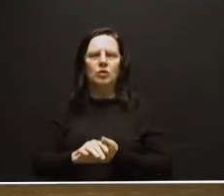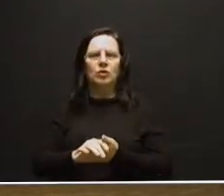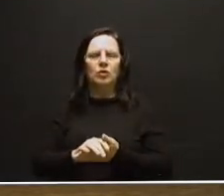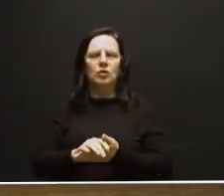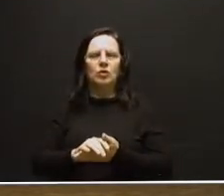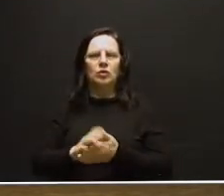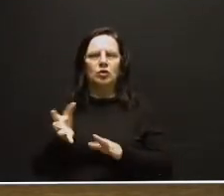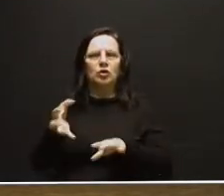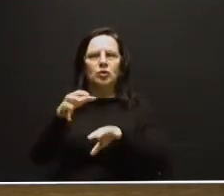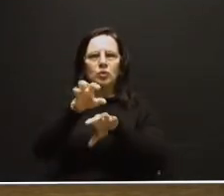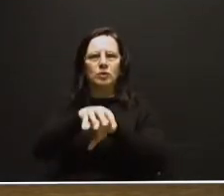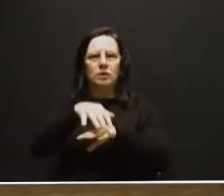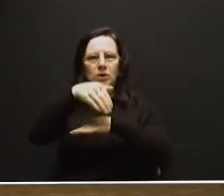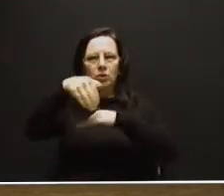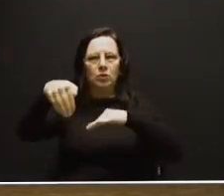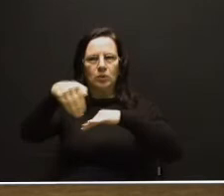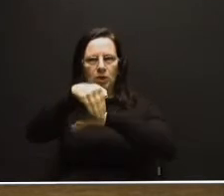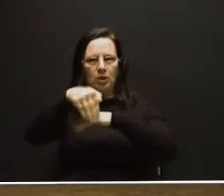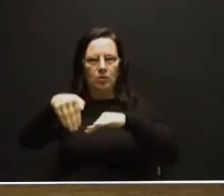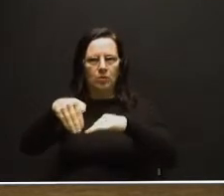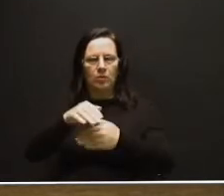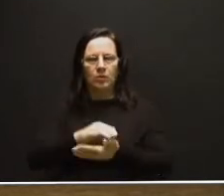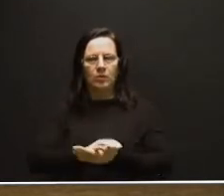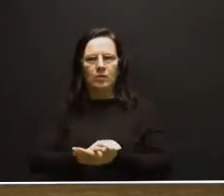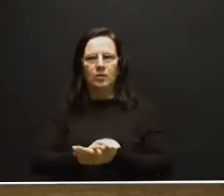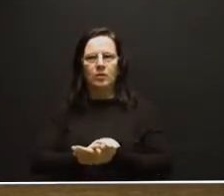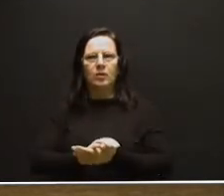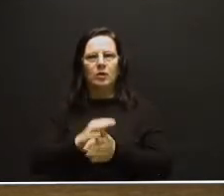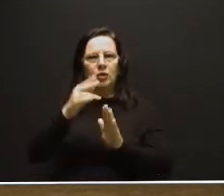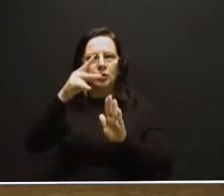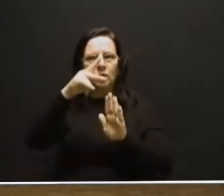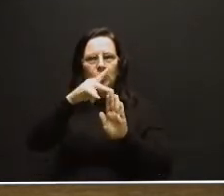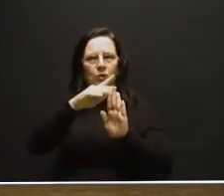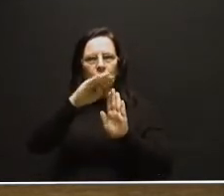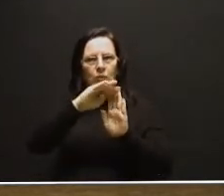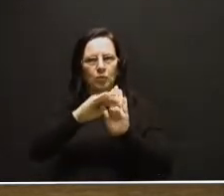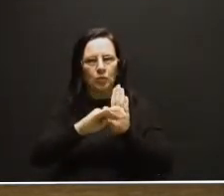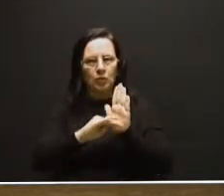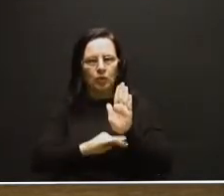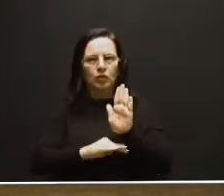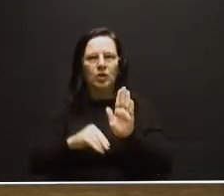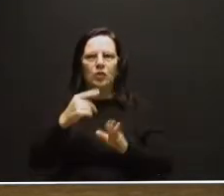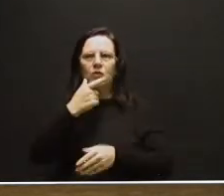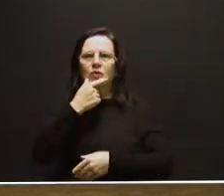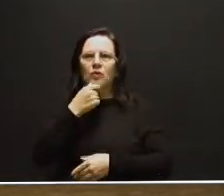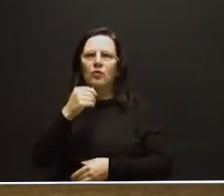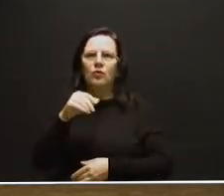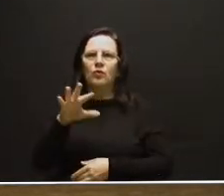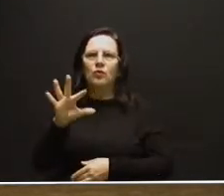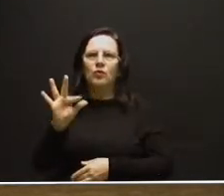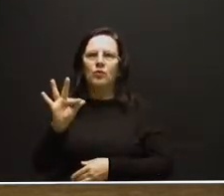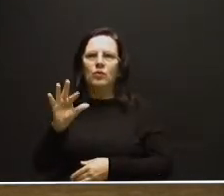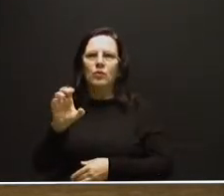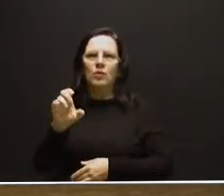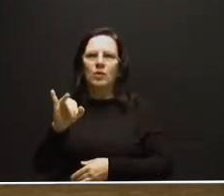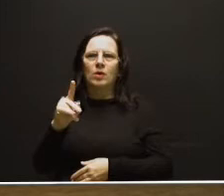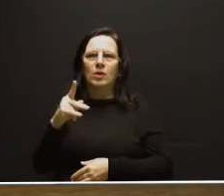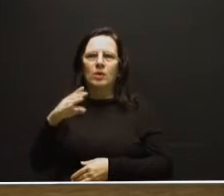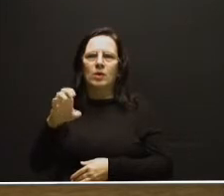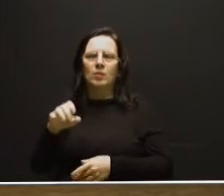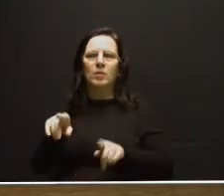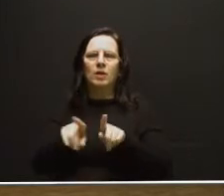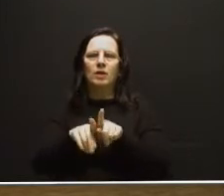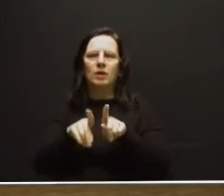rua é projeto idealizado pelo felipe marconato e também é o fernandinho